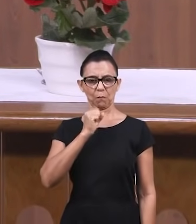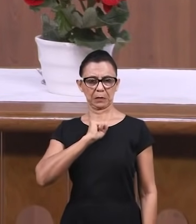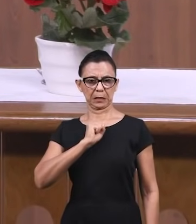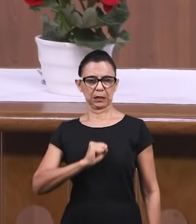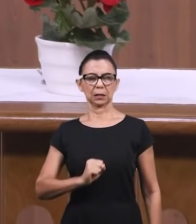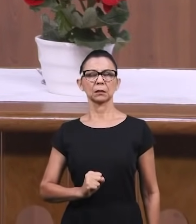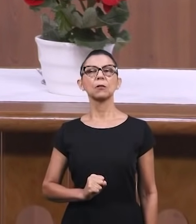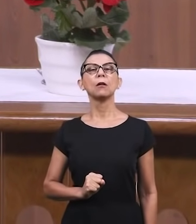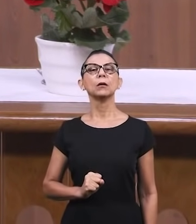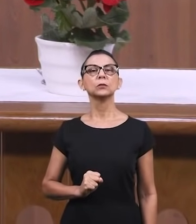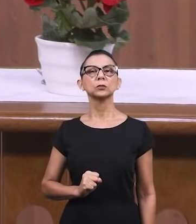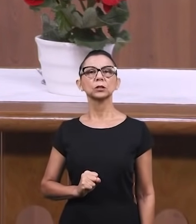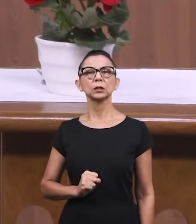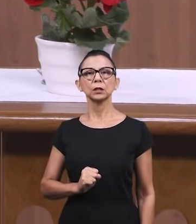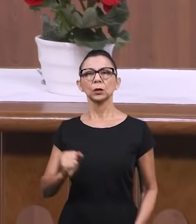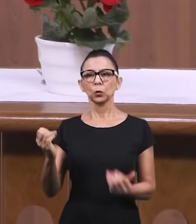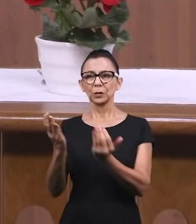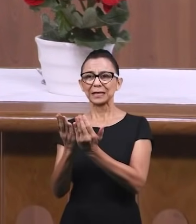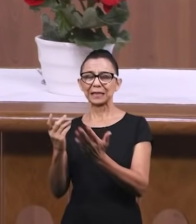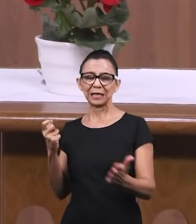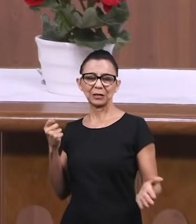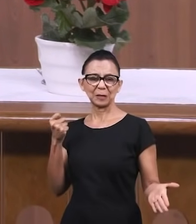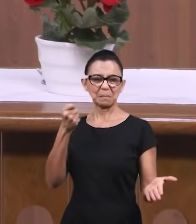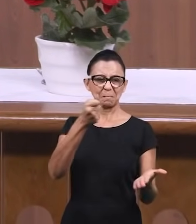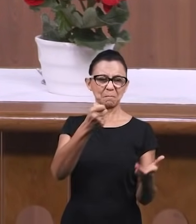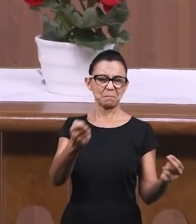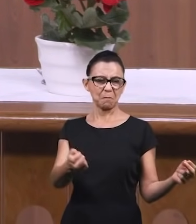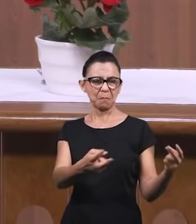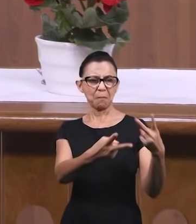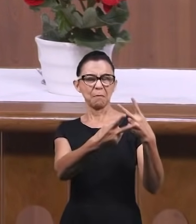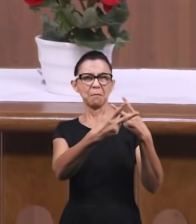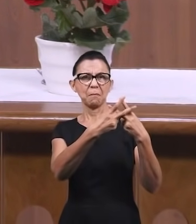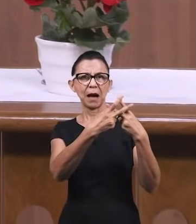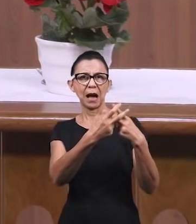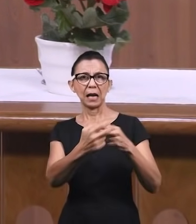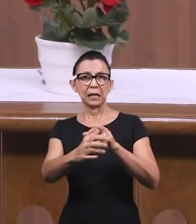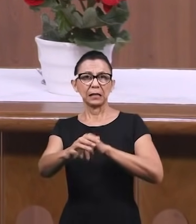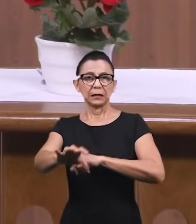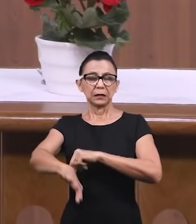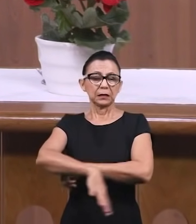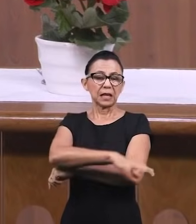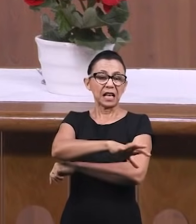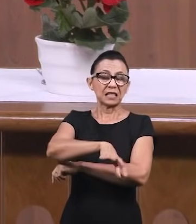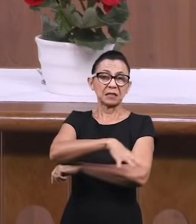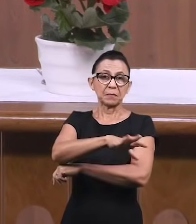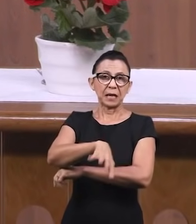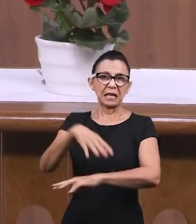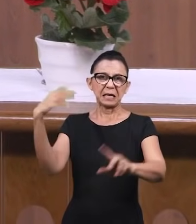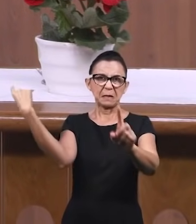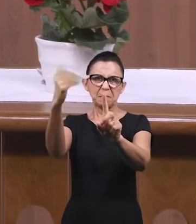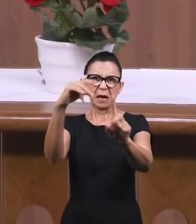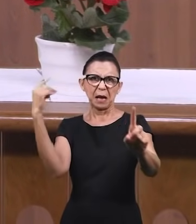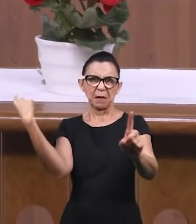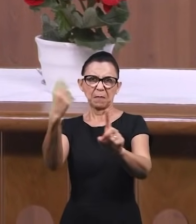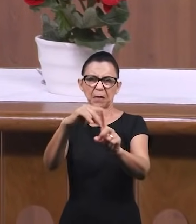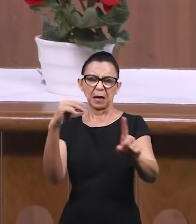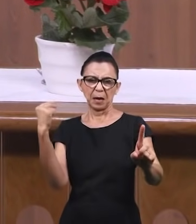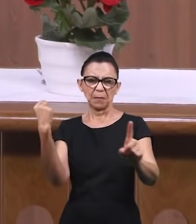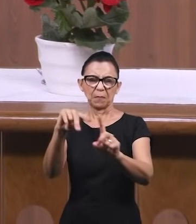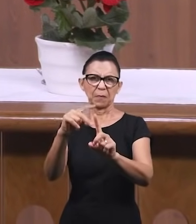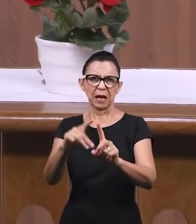aqueles que criam no Senhor Jesus Cristo, açoitava publicamente, os arrastava pelas